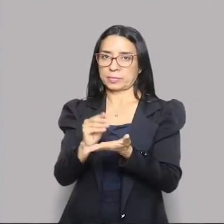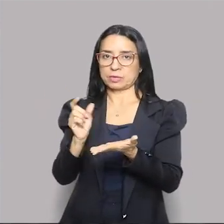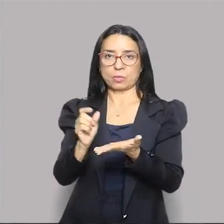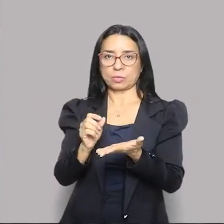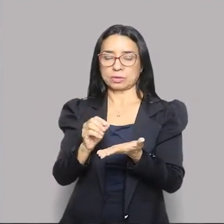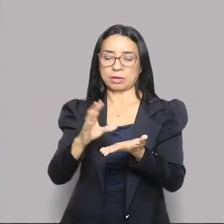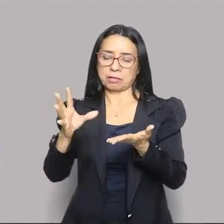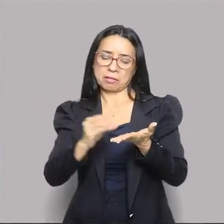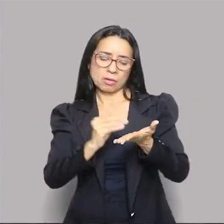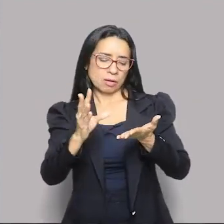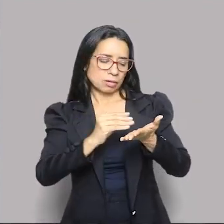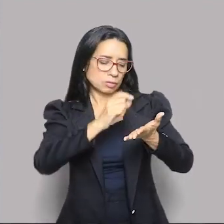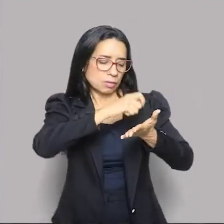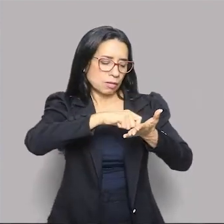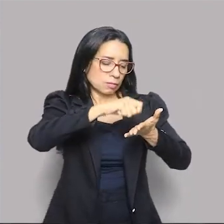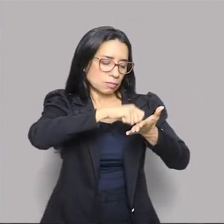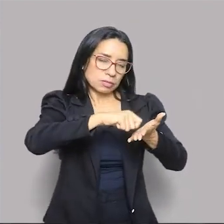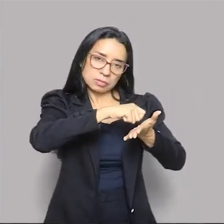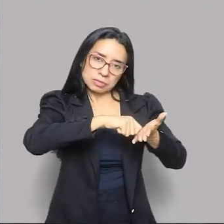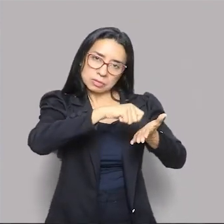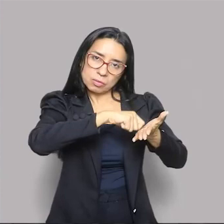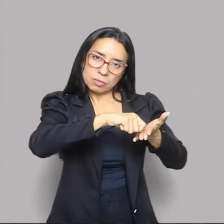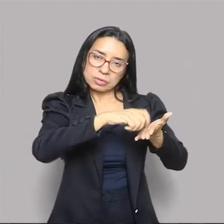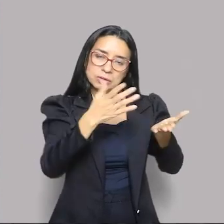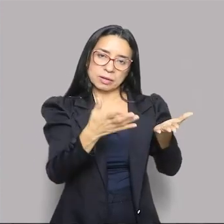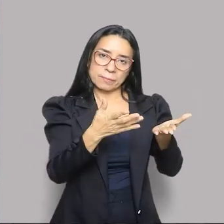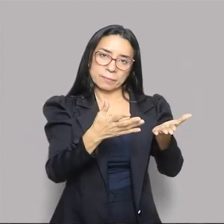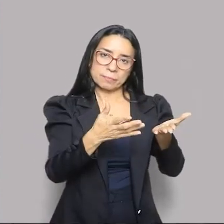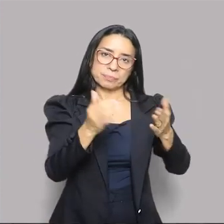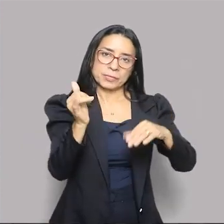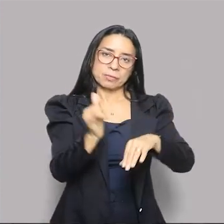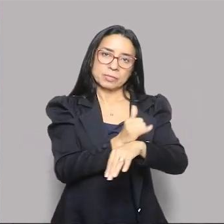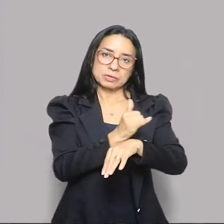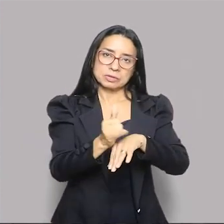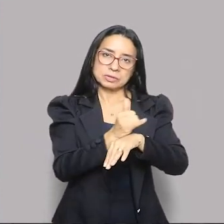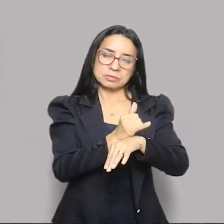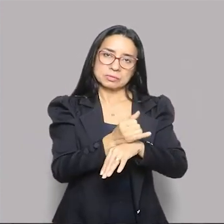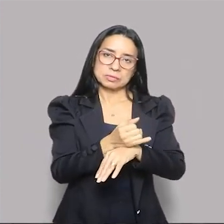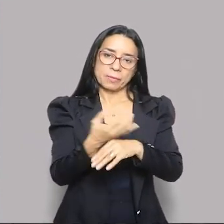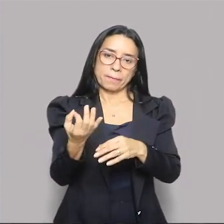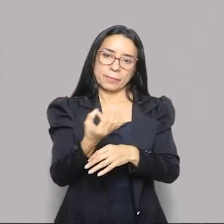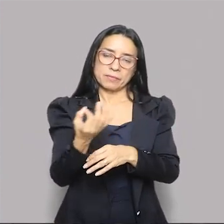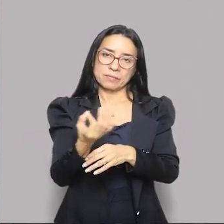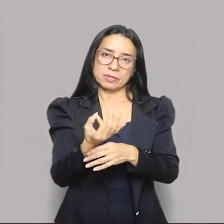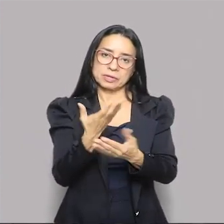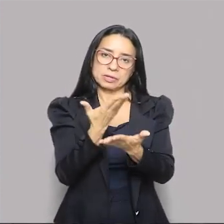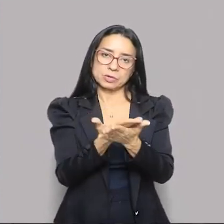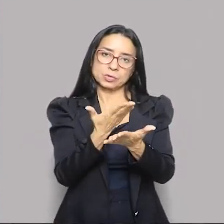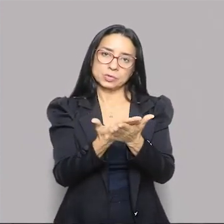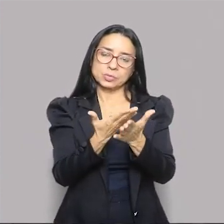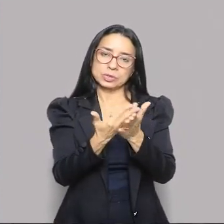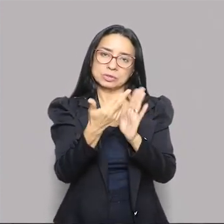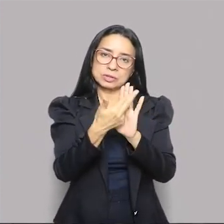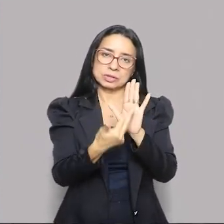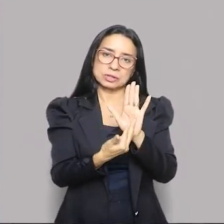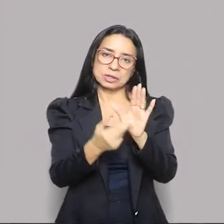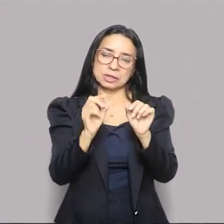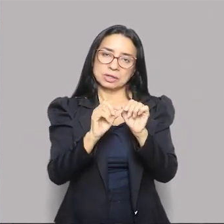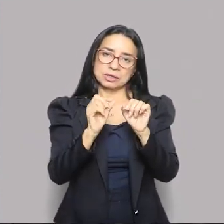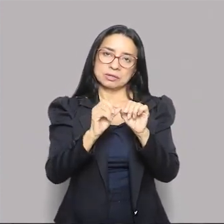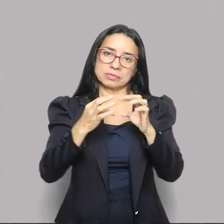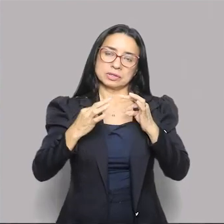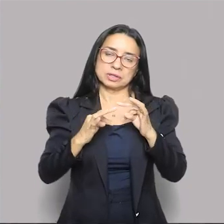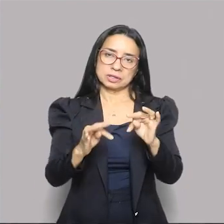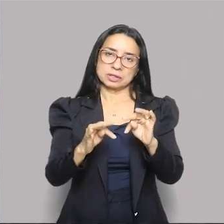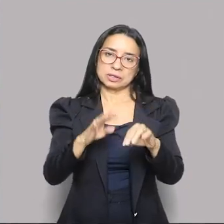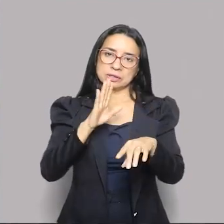só ler, né? Uma das estratégias excelentes para você que está estudando redação é você fazer a técnica